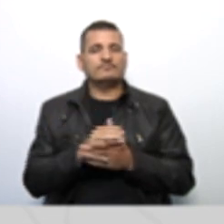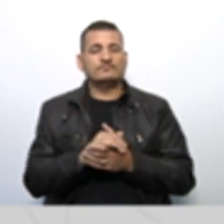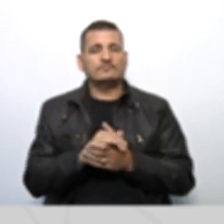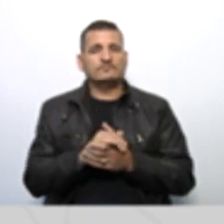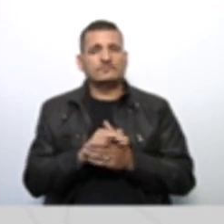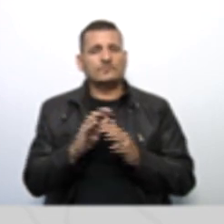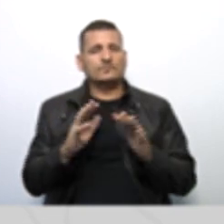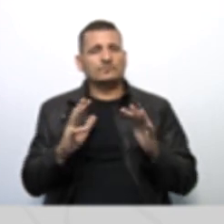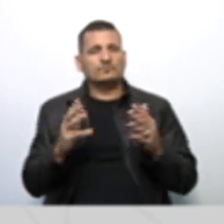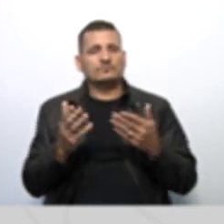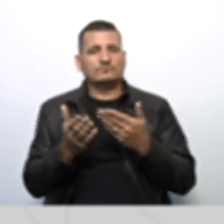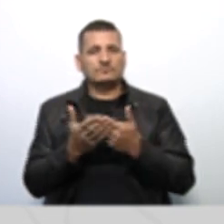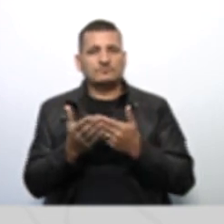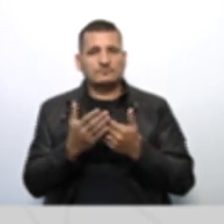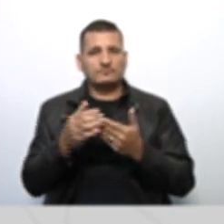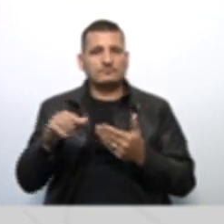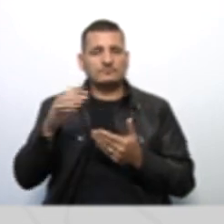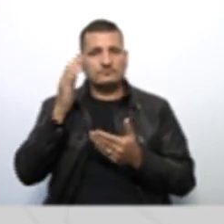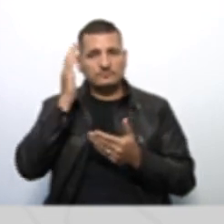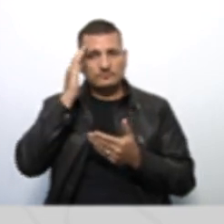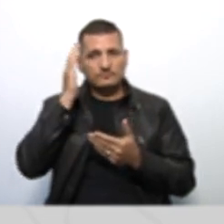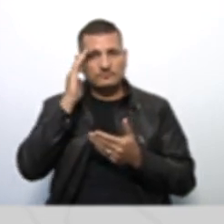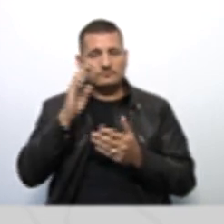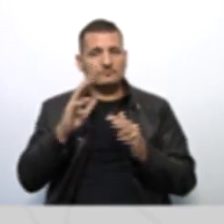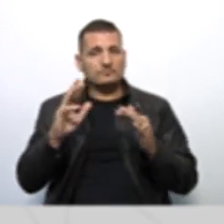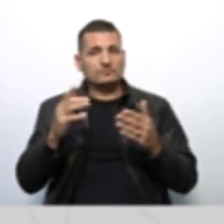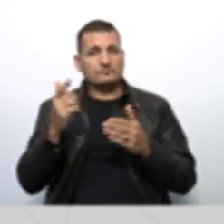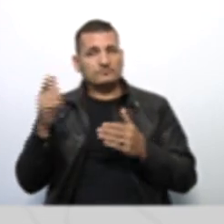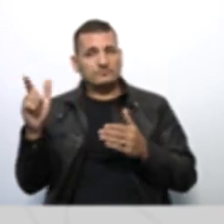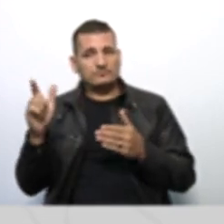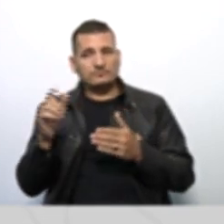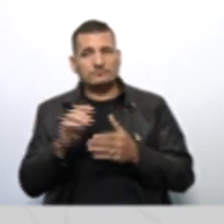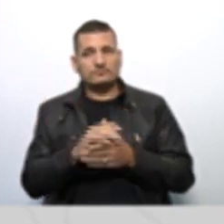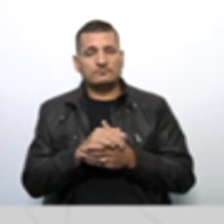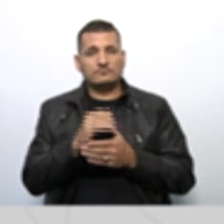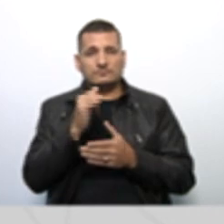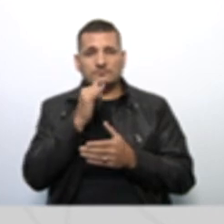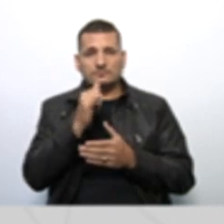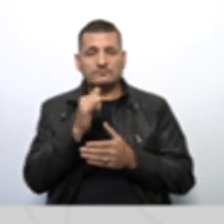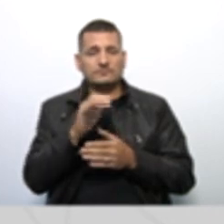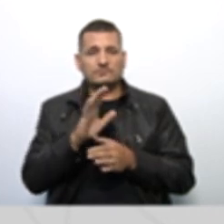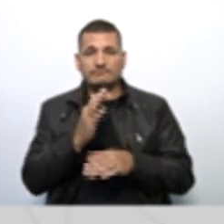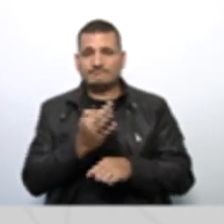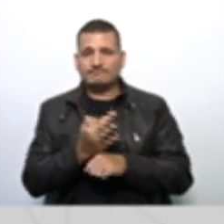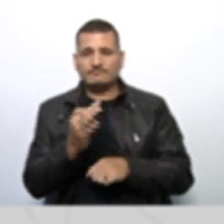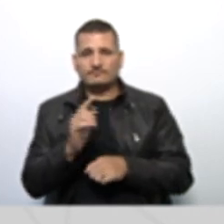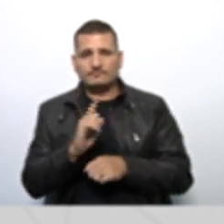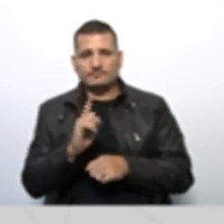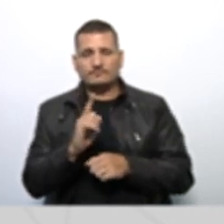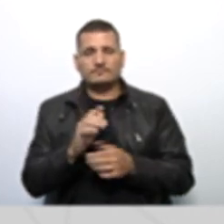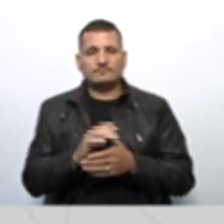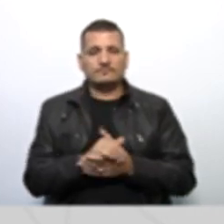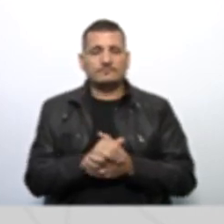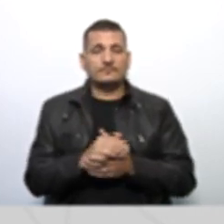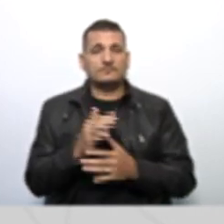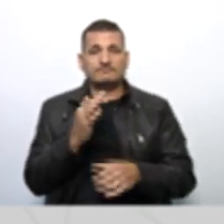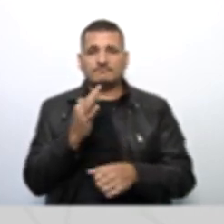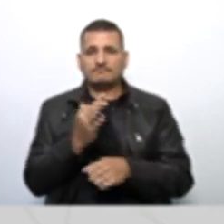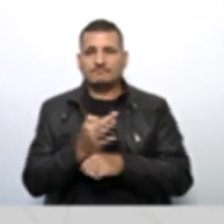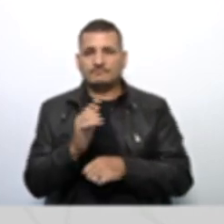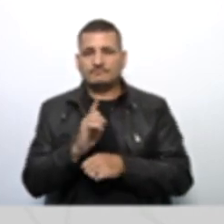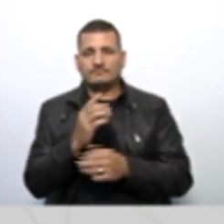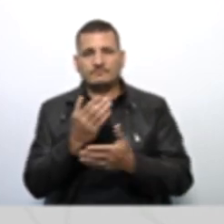vocês pensam aí para entender todas as outras. Se vocês não entenderem não faltem, né, professor? Exatamente. Não faltem a